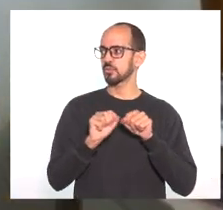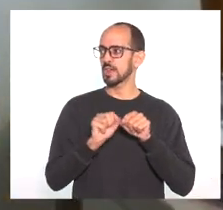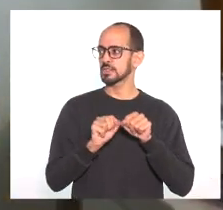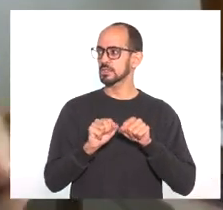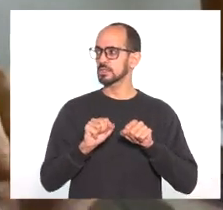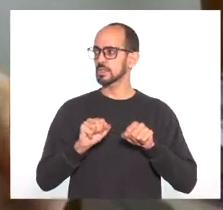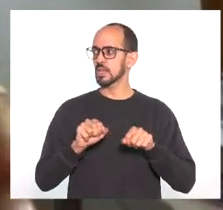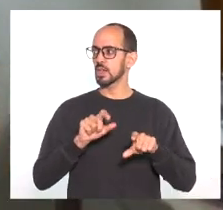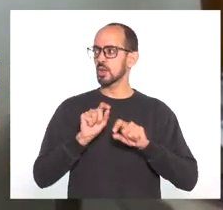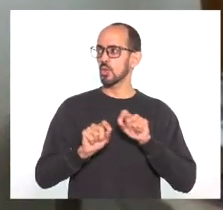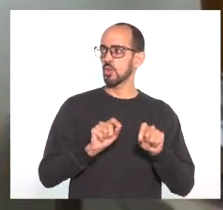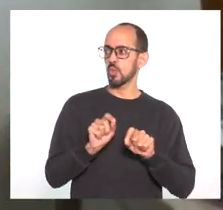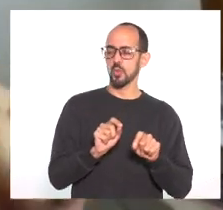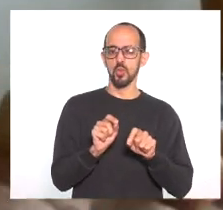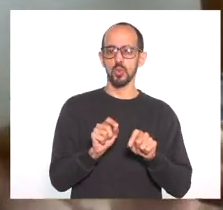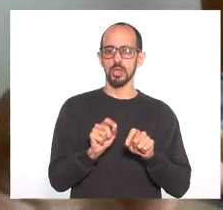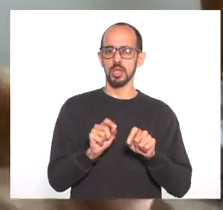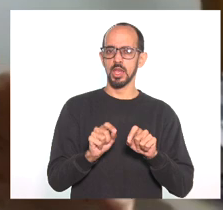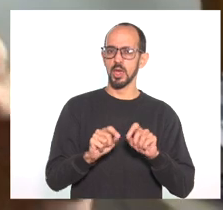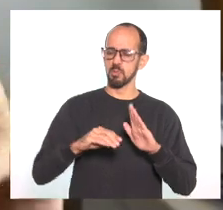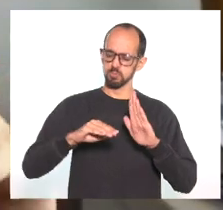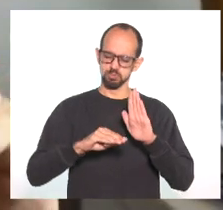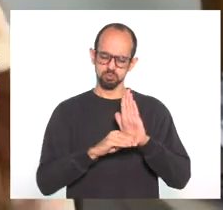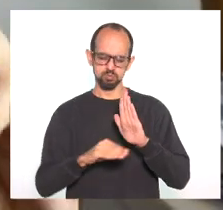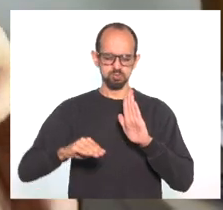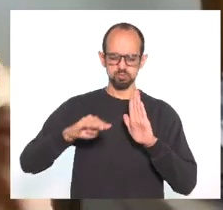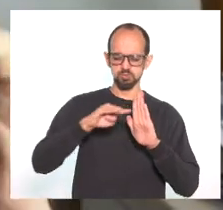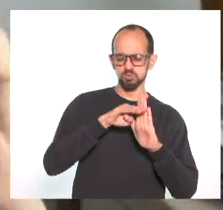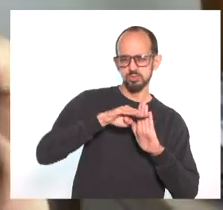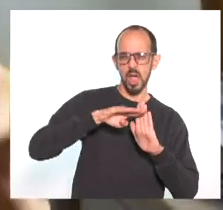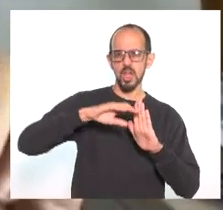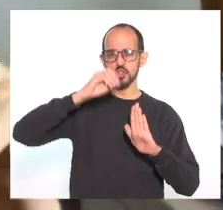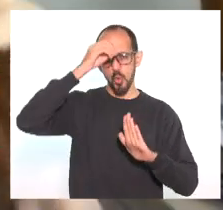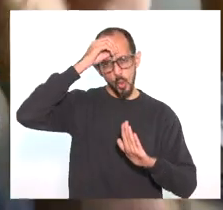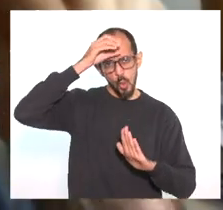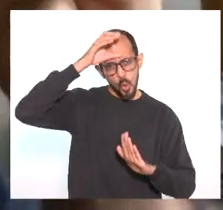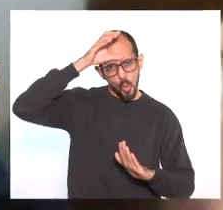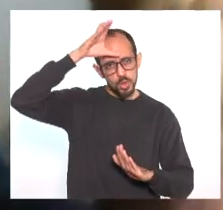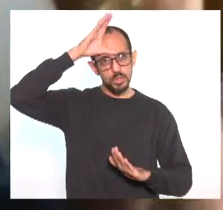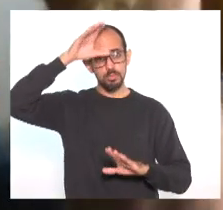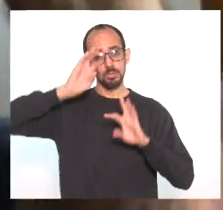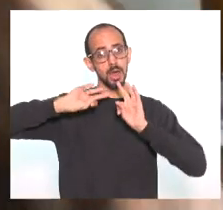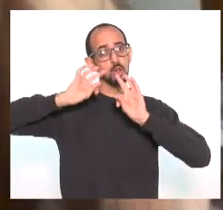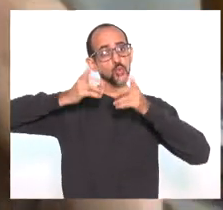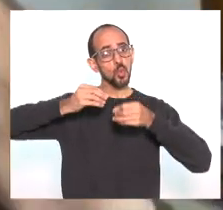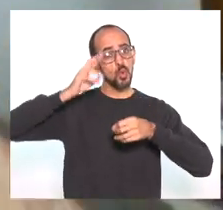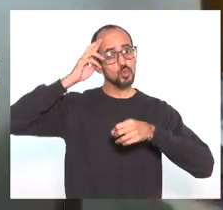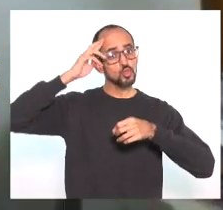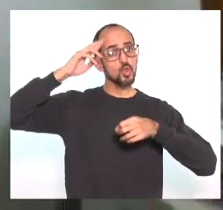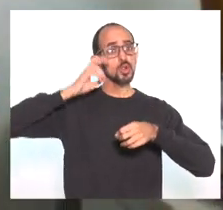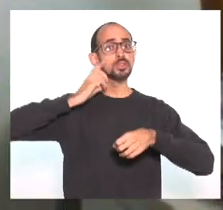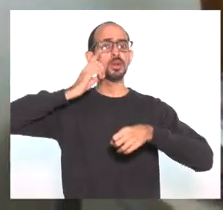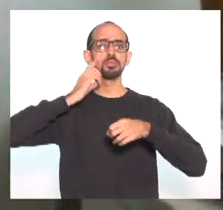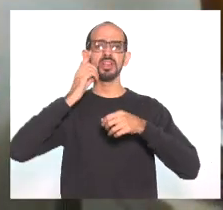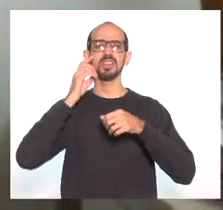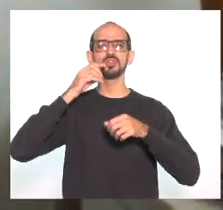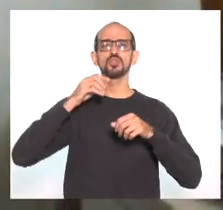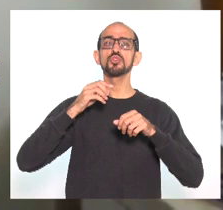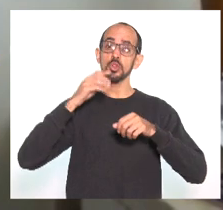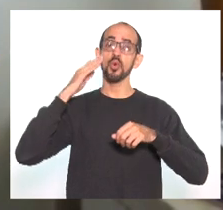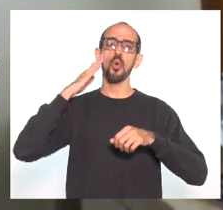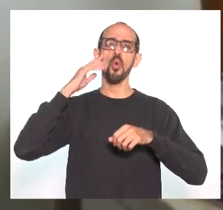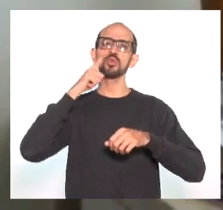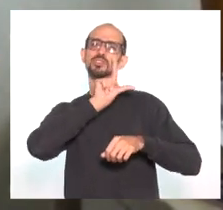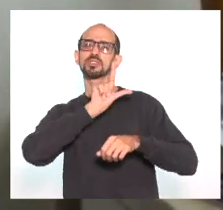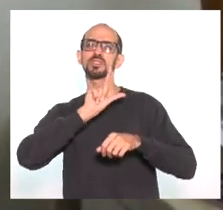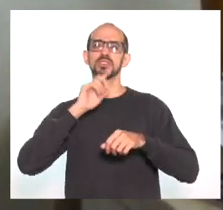estabelecimento de um patamar de conhecimentos para que os senhores e senhoras deputados não ficassem consultando a legislação. Quer dizer, aqui tem